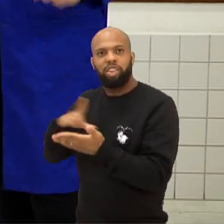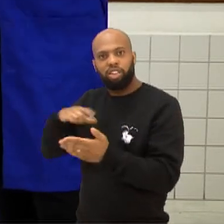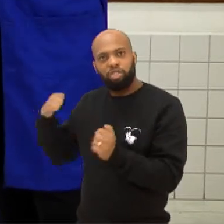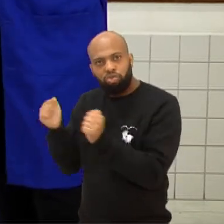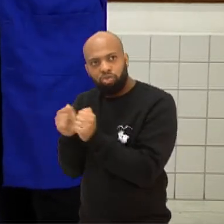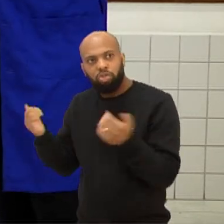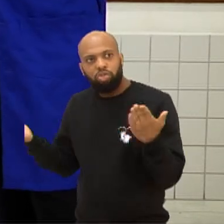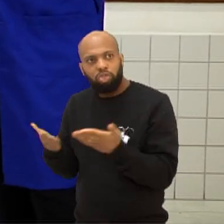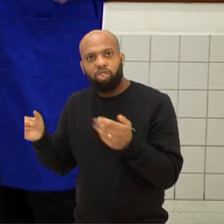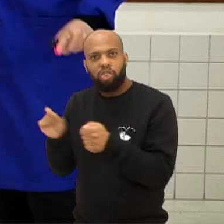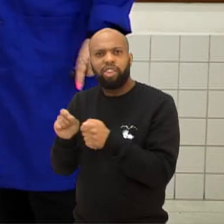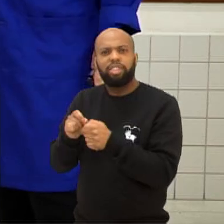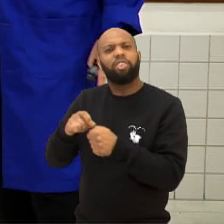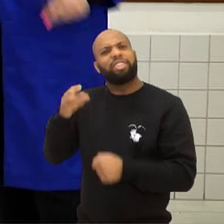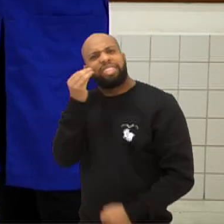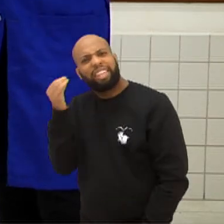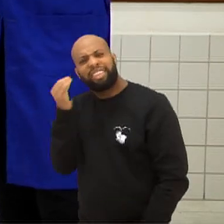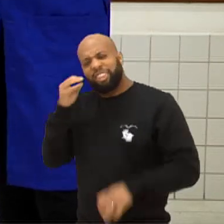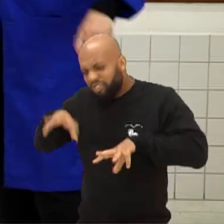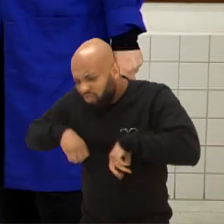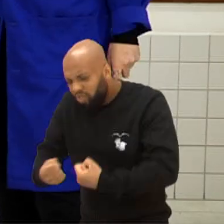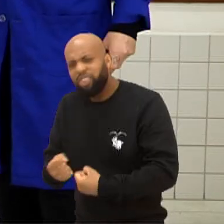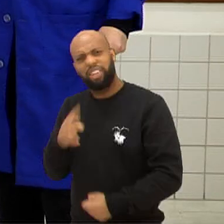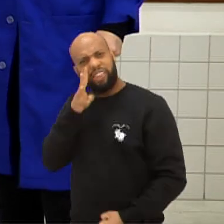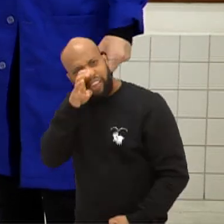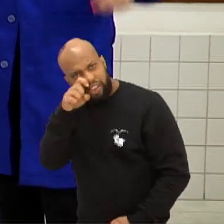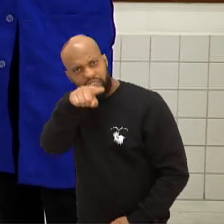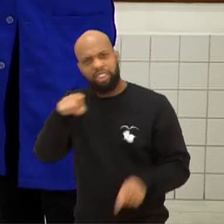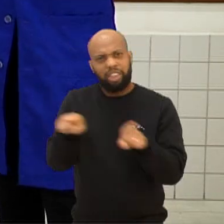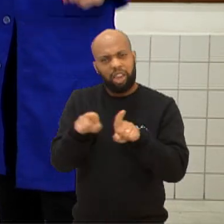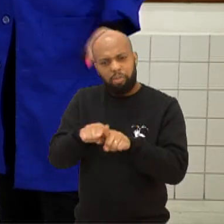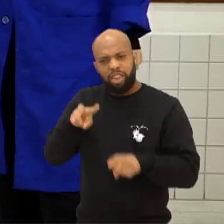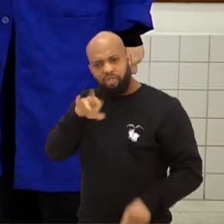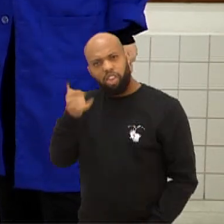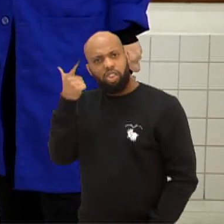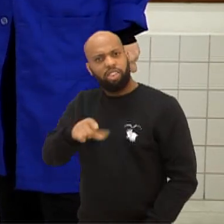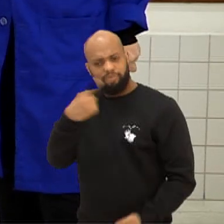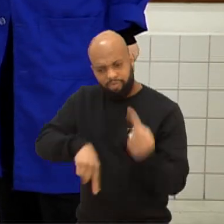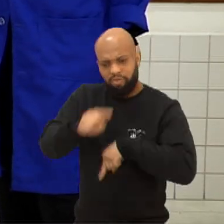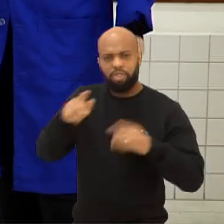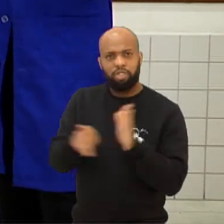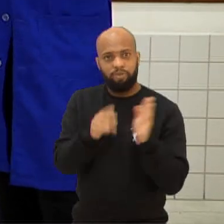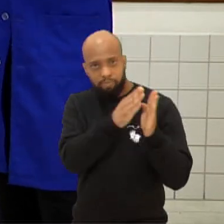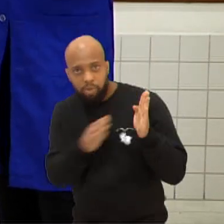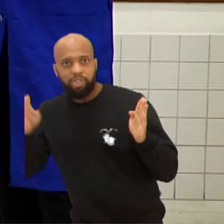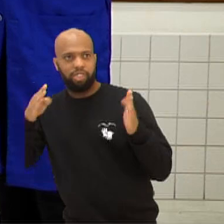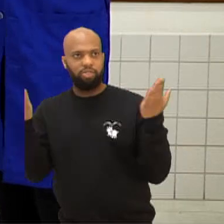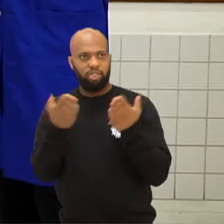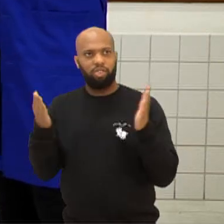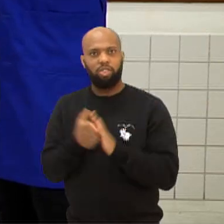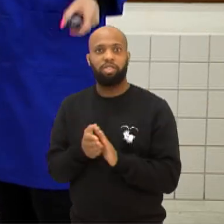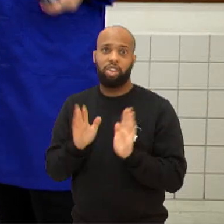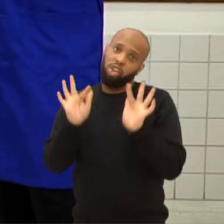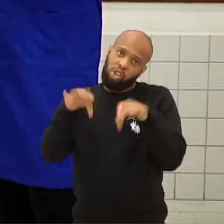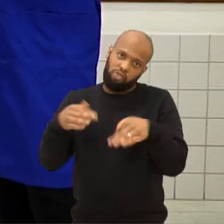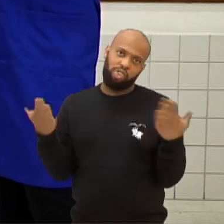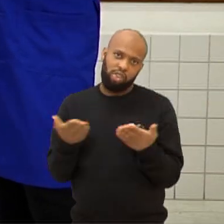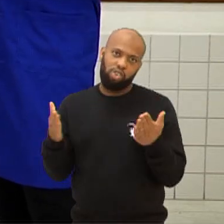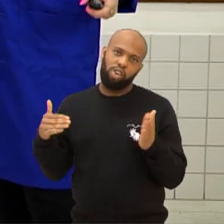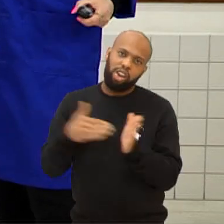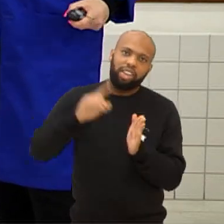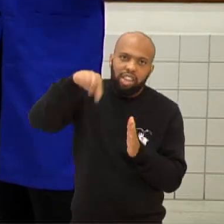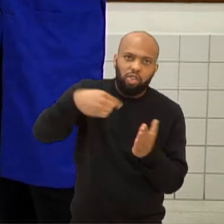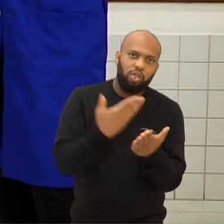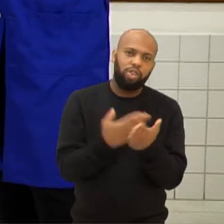estamos fazendo o máximo, gente. Façam aí também que a gente vai crescer muito ainda durante esse processo. Vamos finalizando, até um